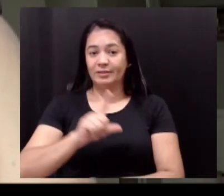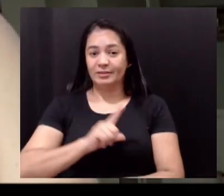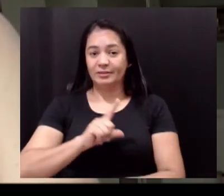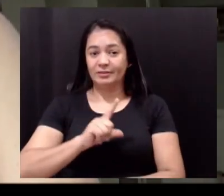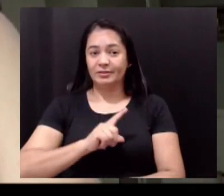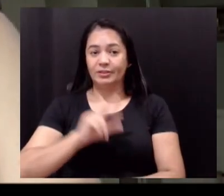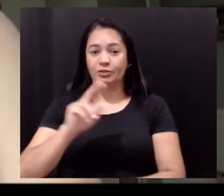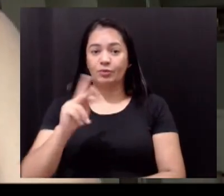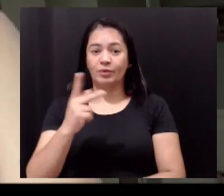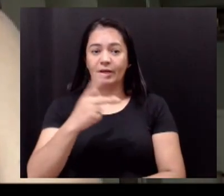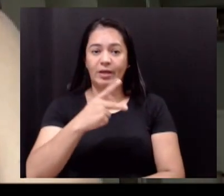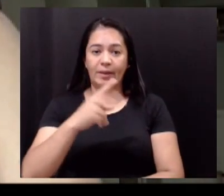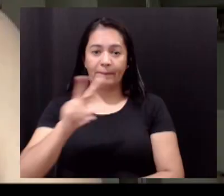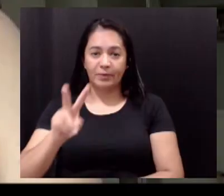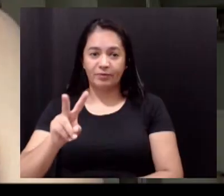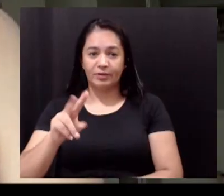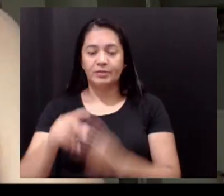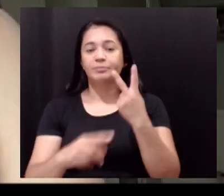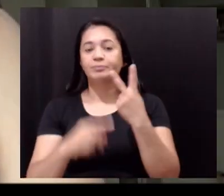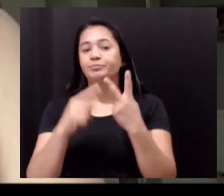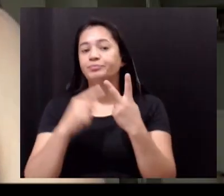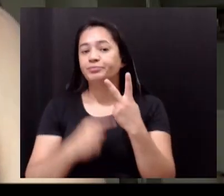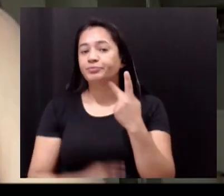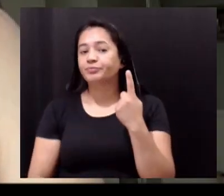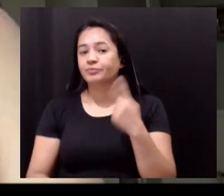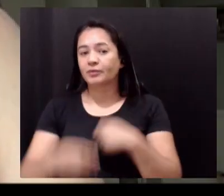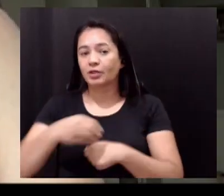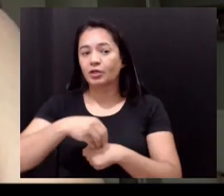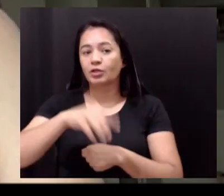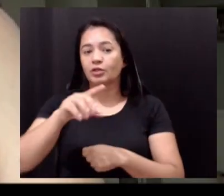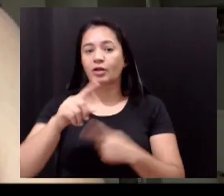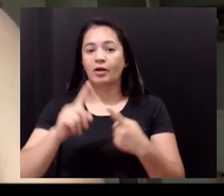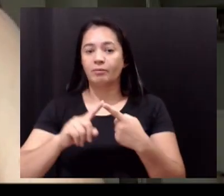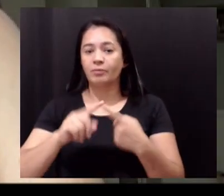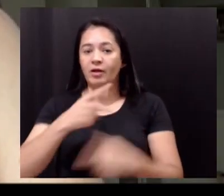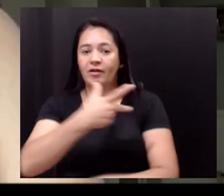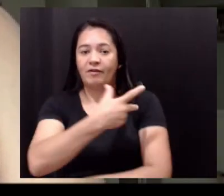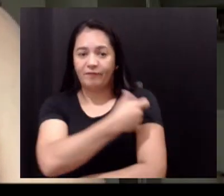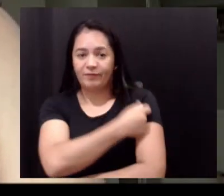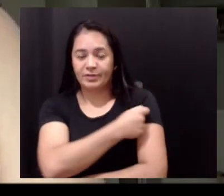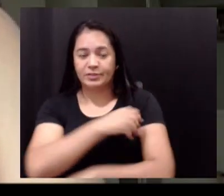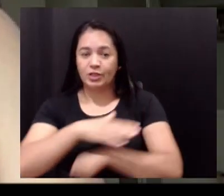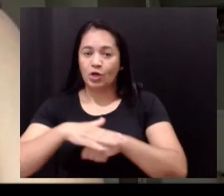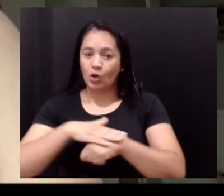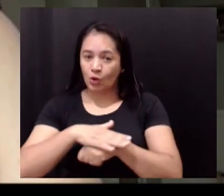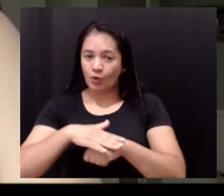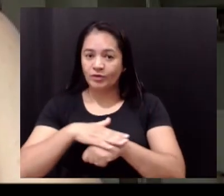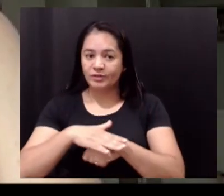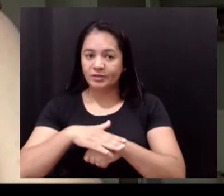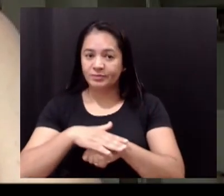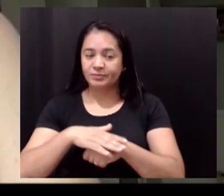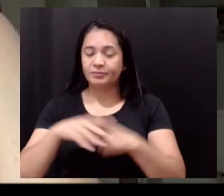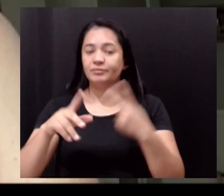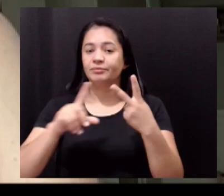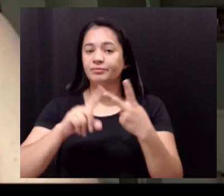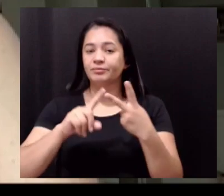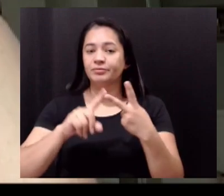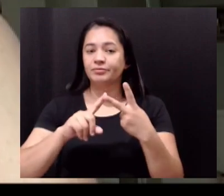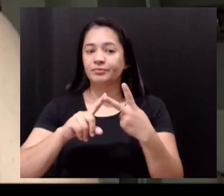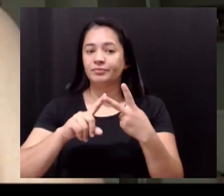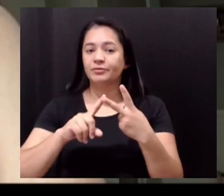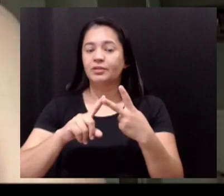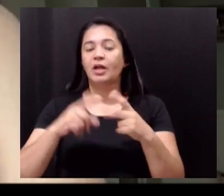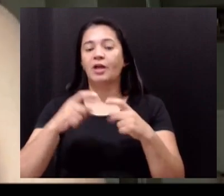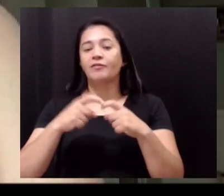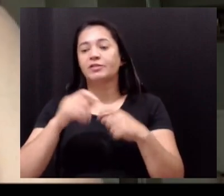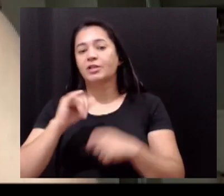duas indicações. Uma, realizar a vacinação, conversar com o seu médico sobre a vacinação, e segundo, conversar com o seu médico sobre o